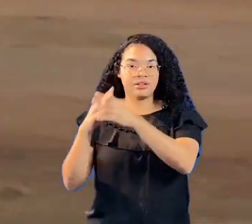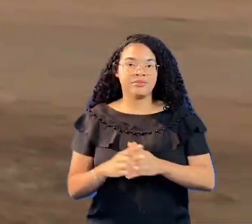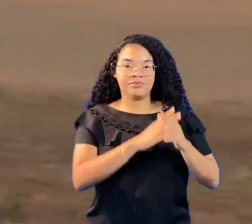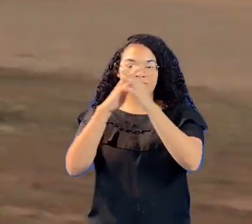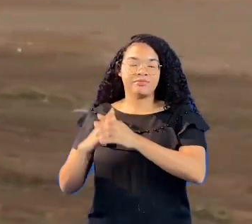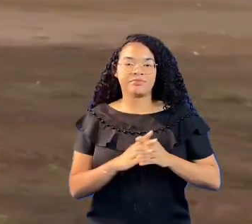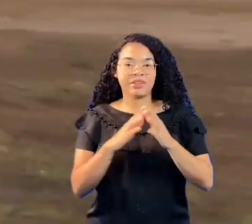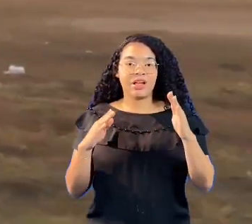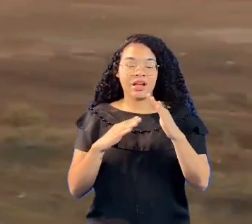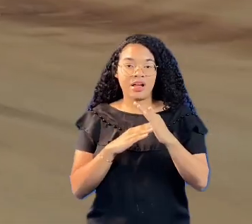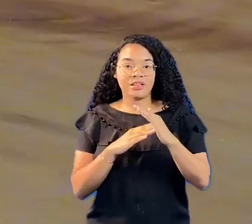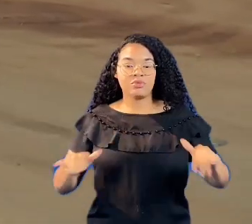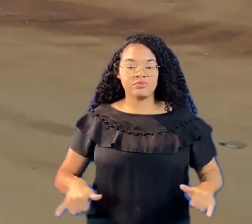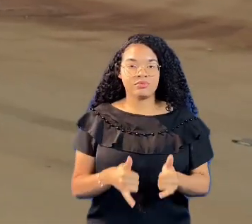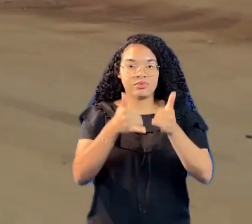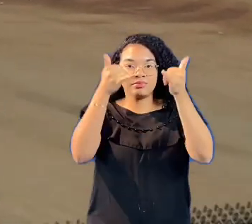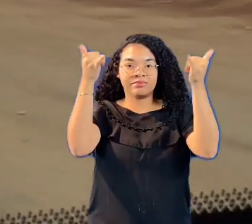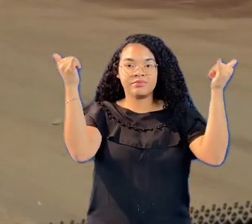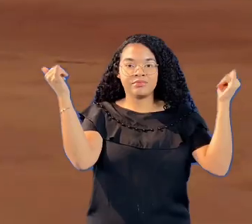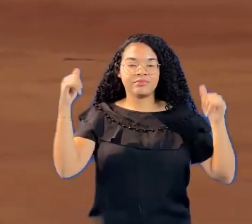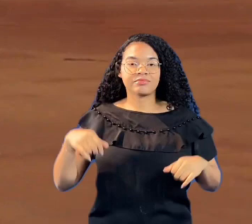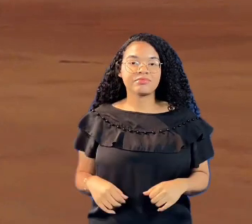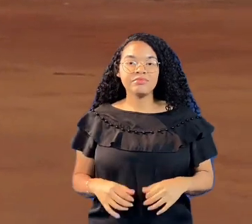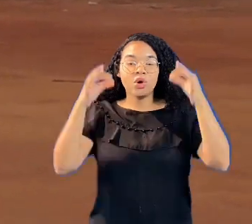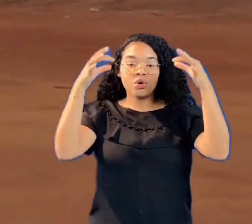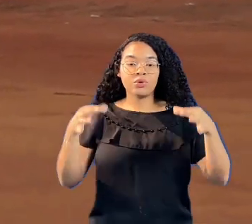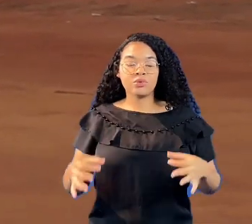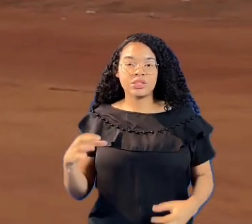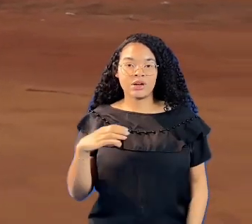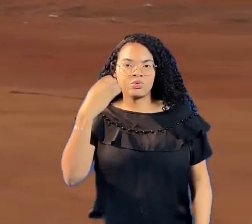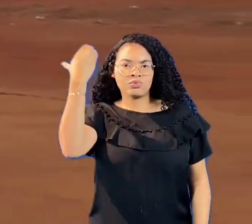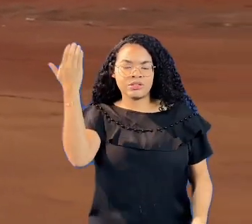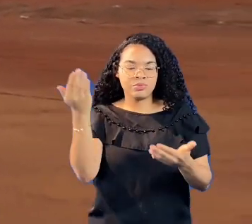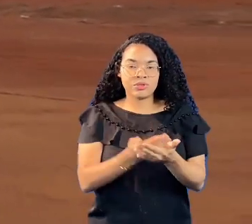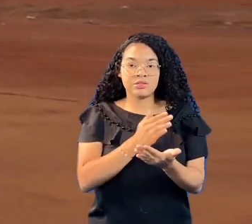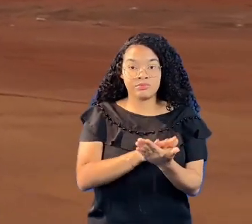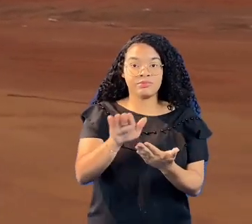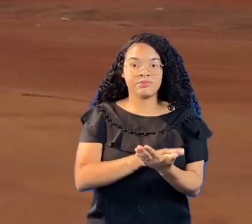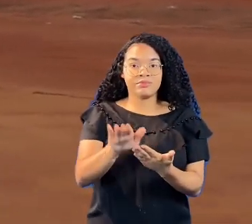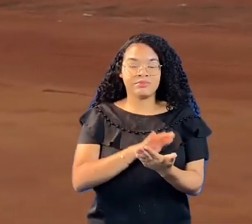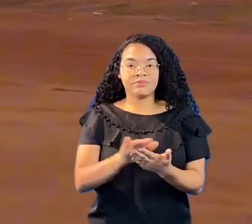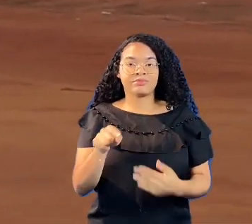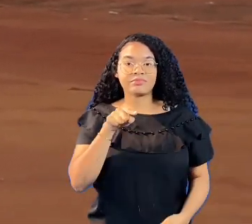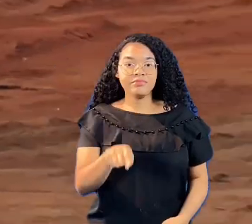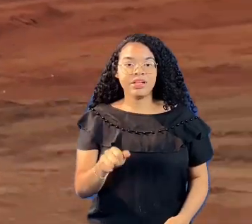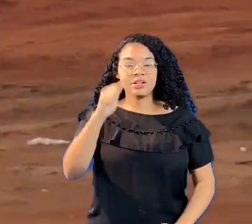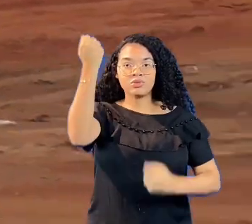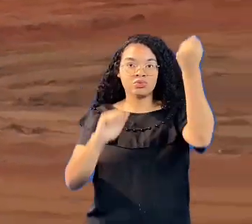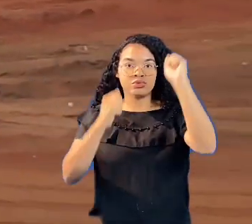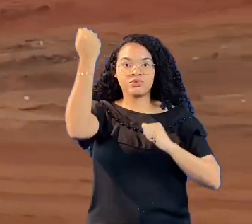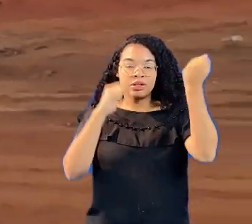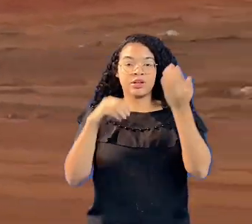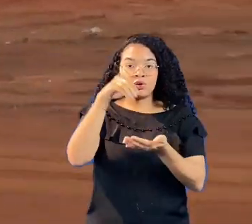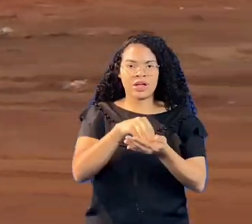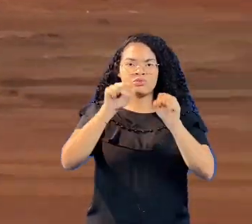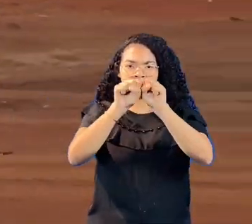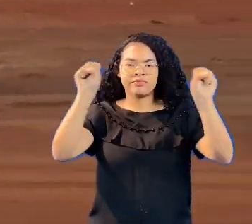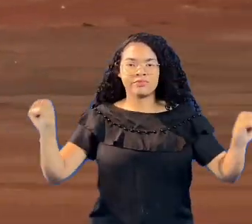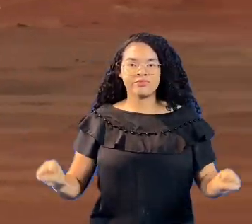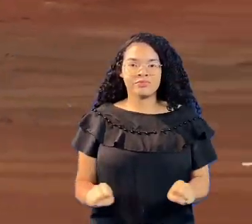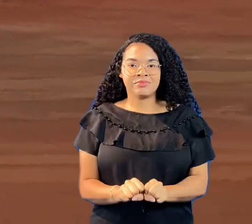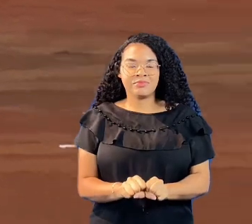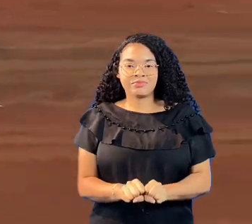por caminhões até a usina de beneficiamento, onde acontece o processo produtivo final. Aqui na indústria